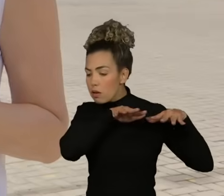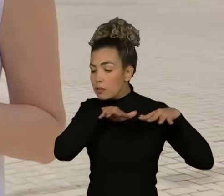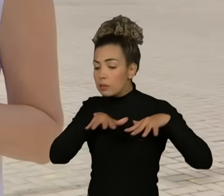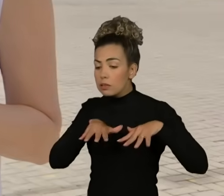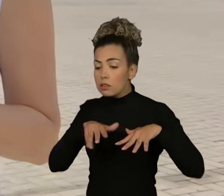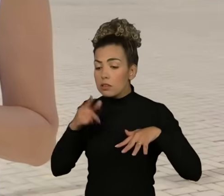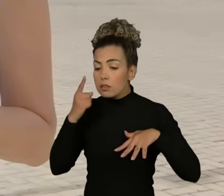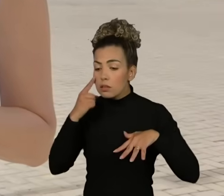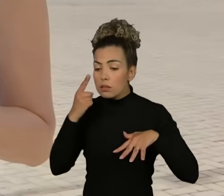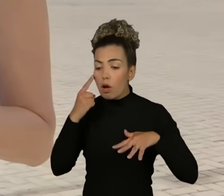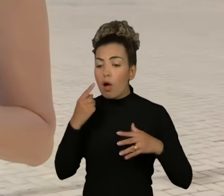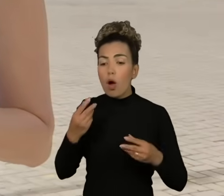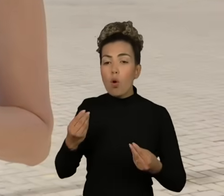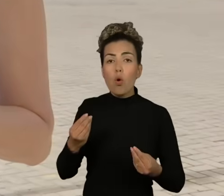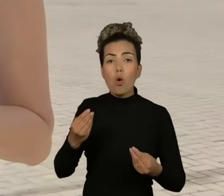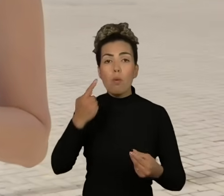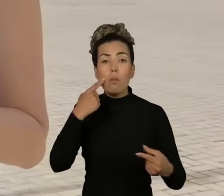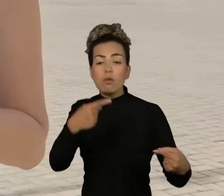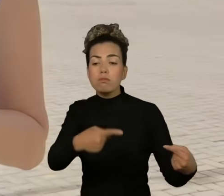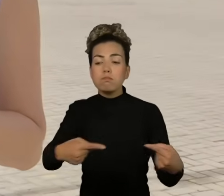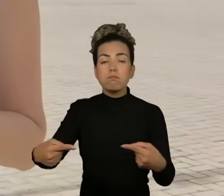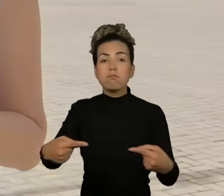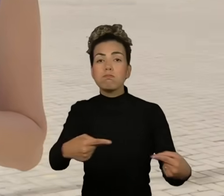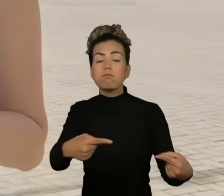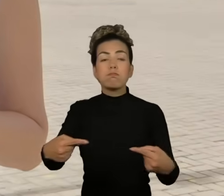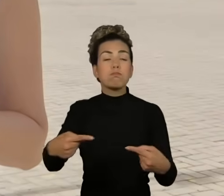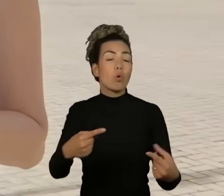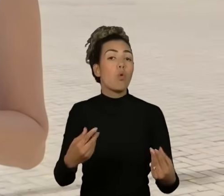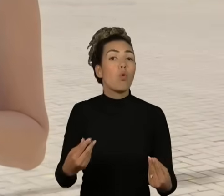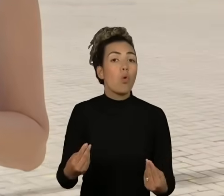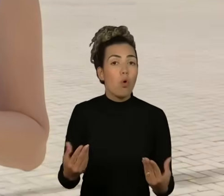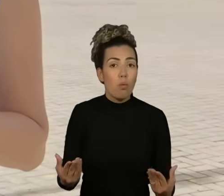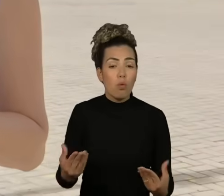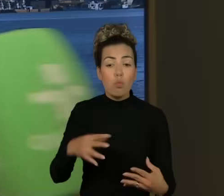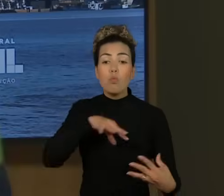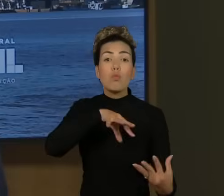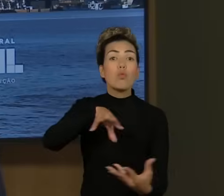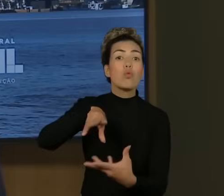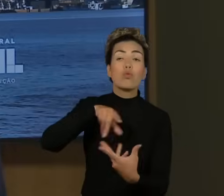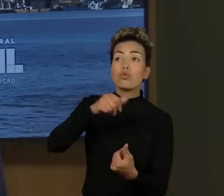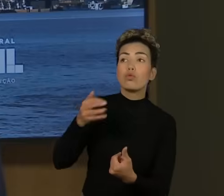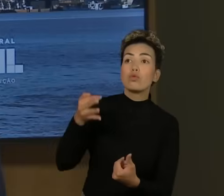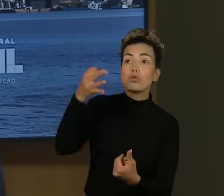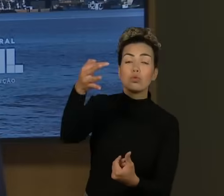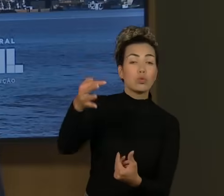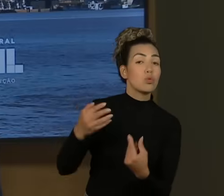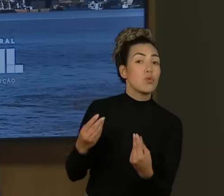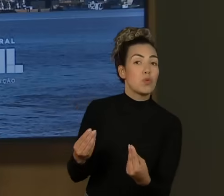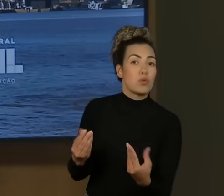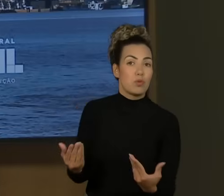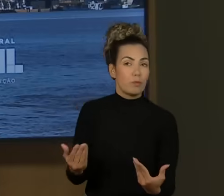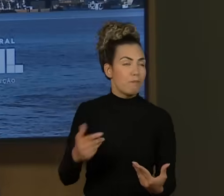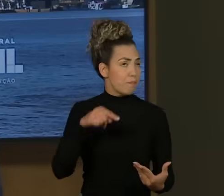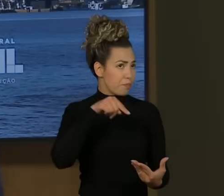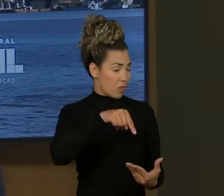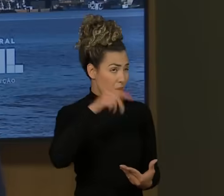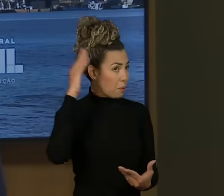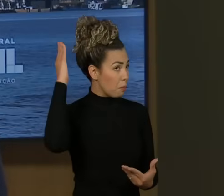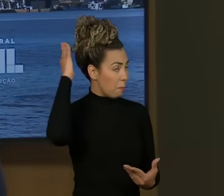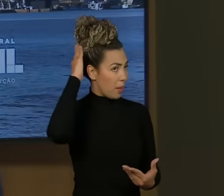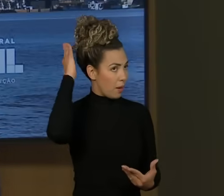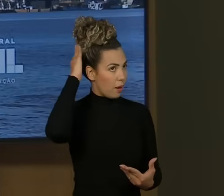para as negociações que acontecerão aqui e definirão o futuro do planeta. Belém vai herdar um legado